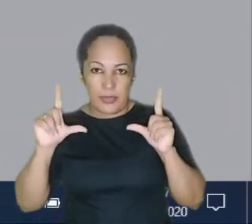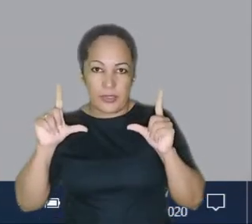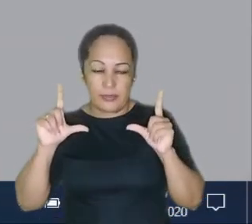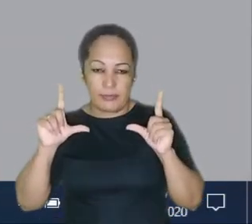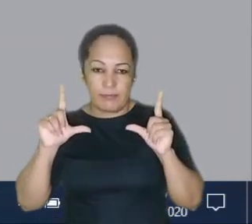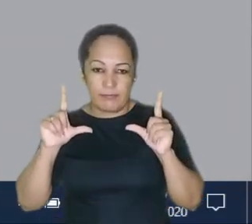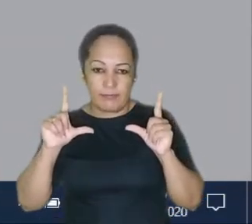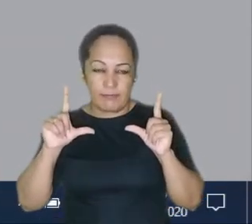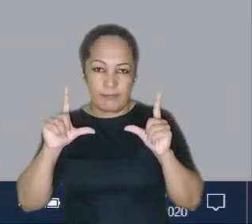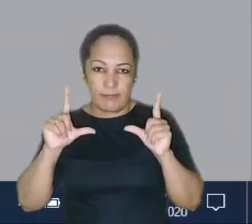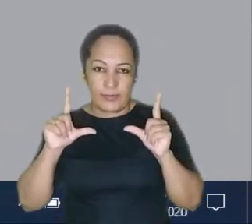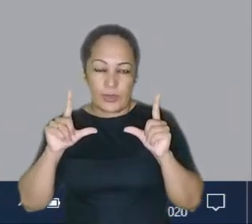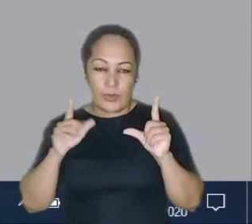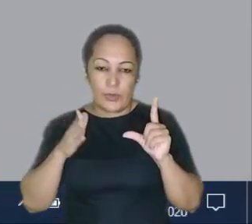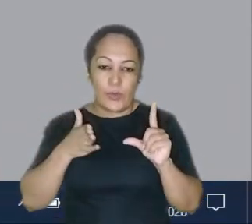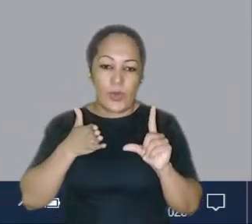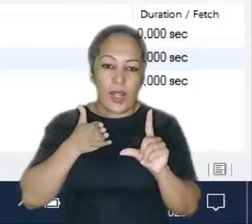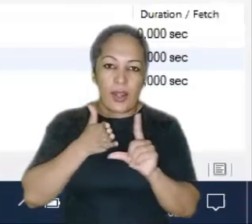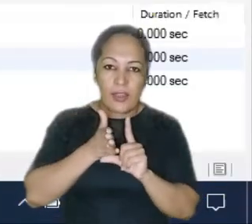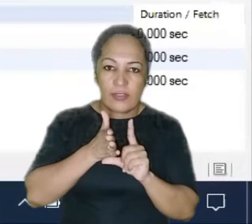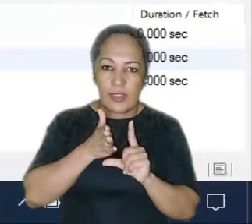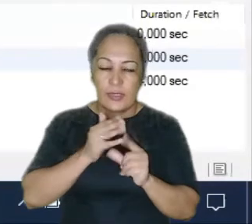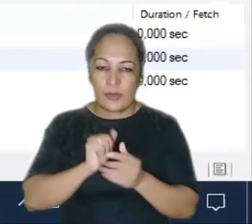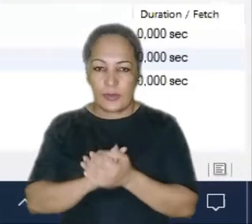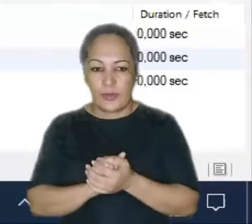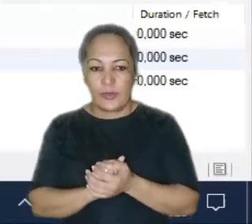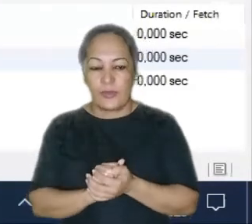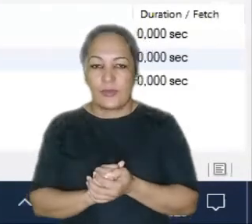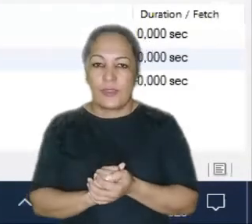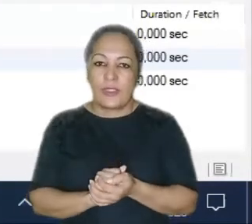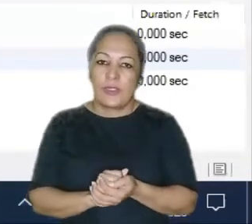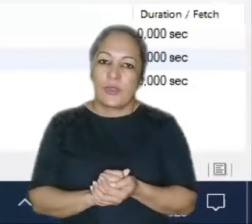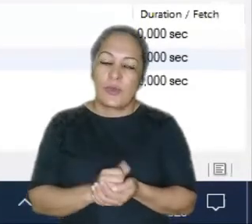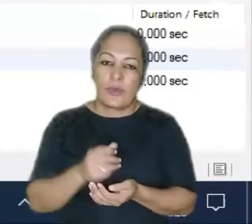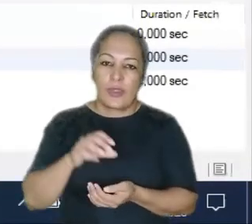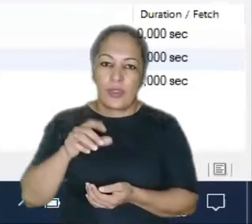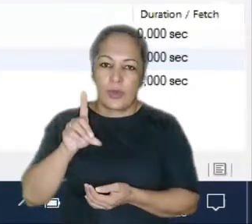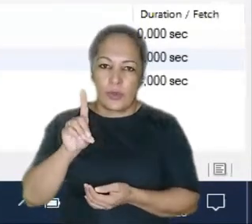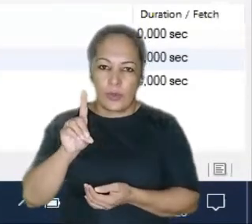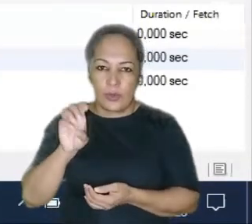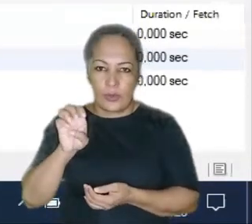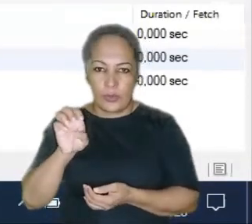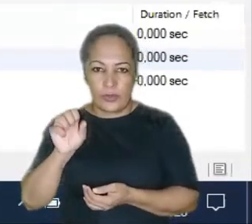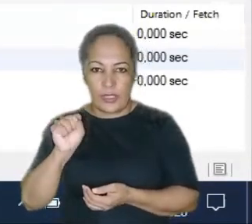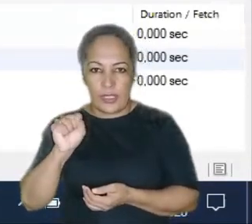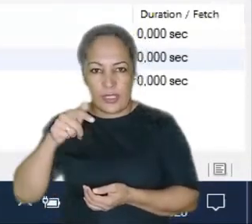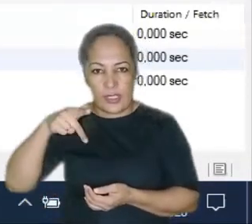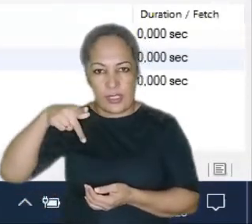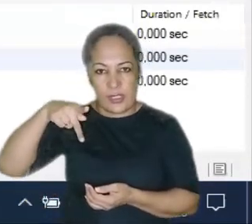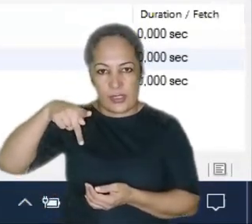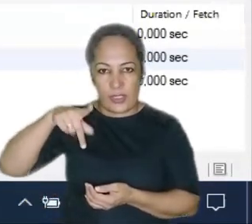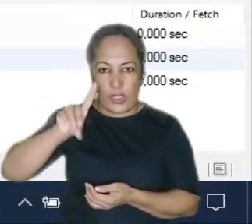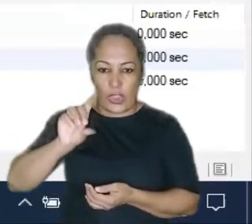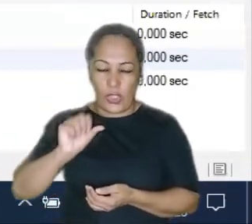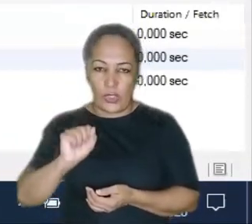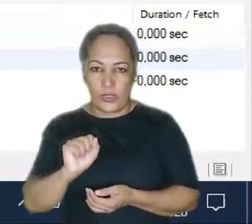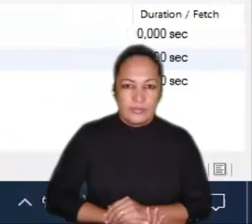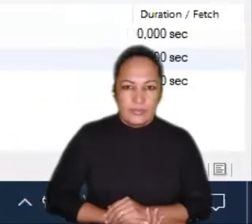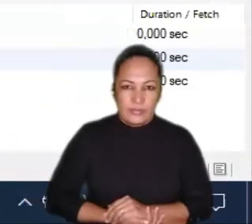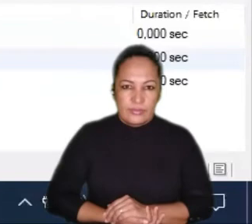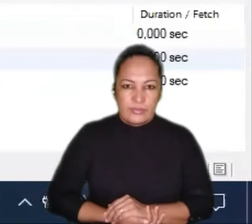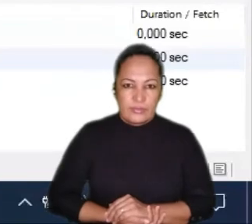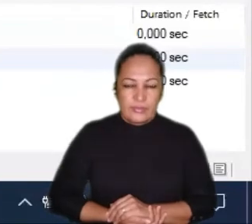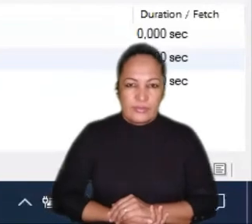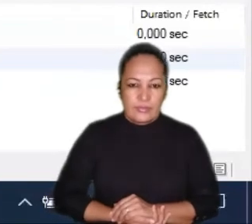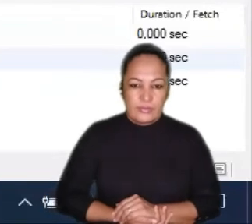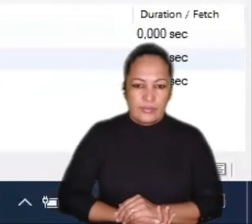É uma aplicação web, não é uma aplicação desktop, como o Workbench do MySQL. Então, o Workbench ele é uma aplicação